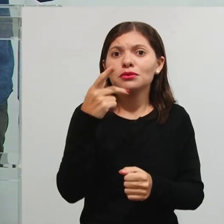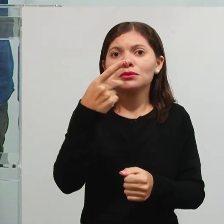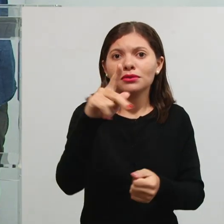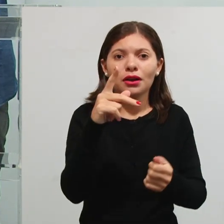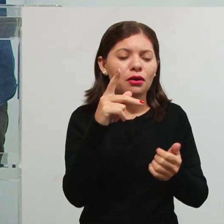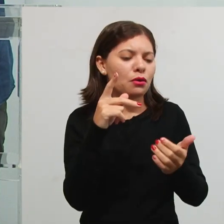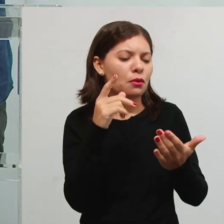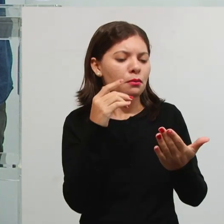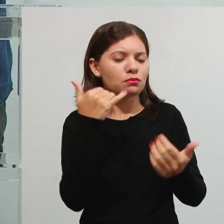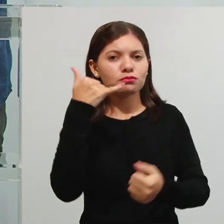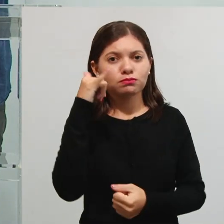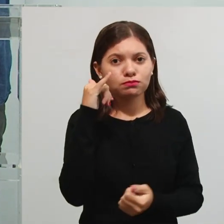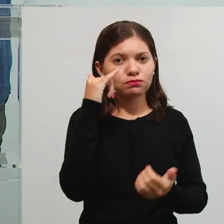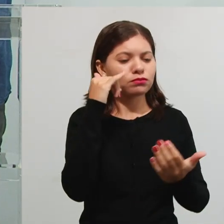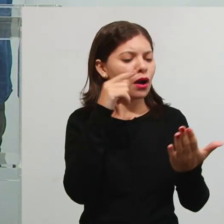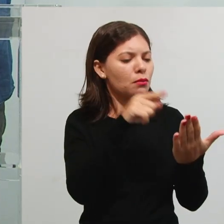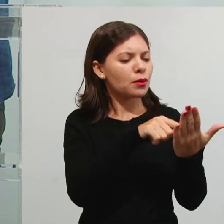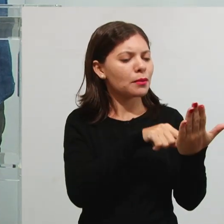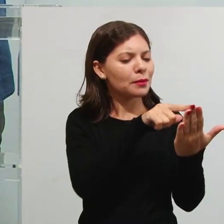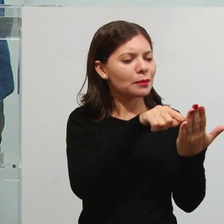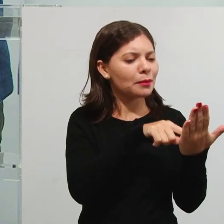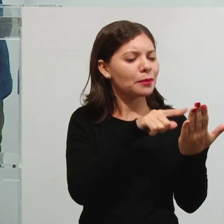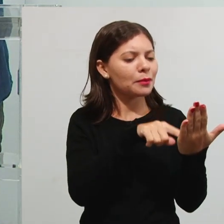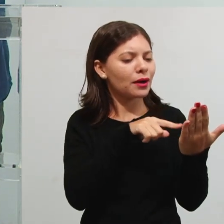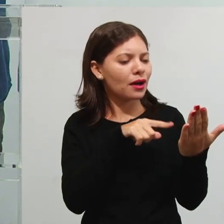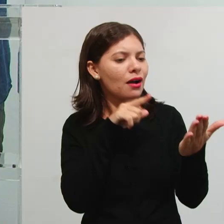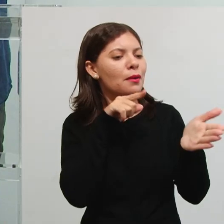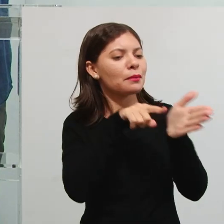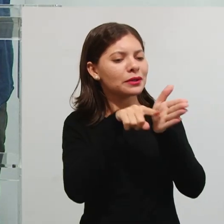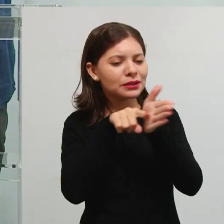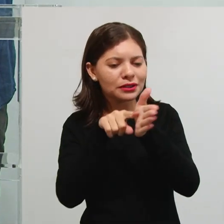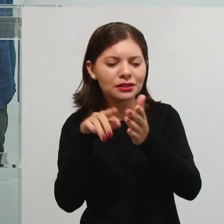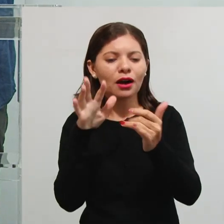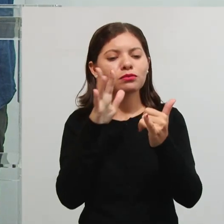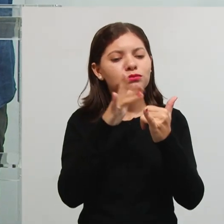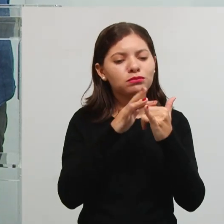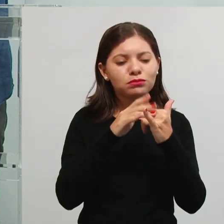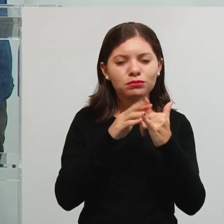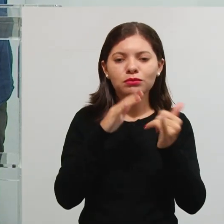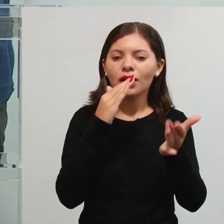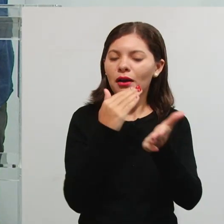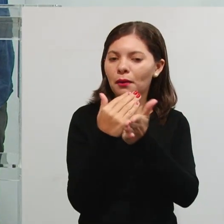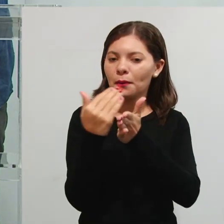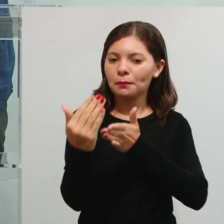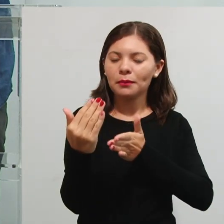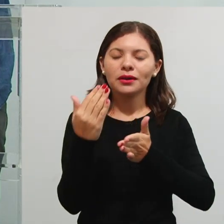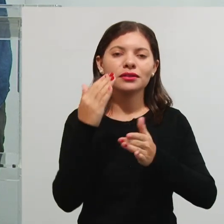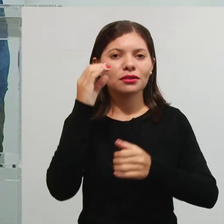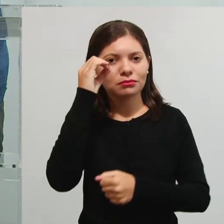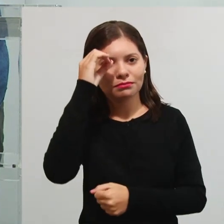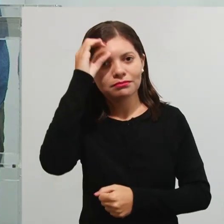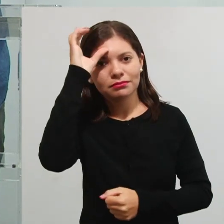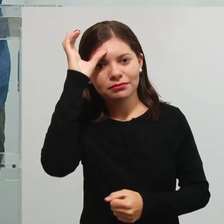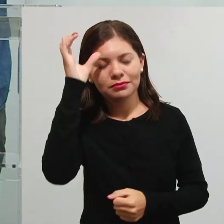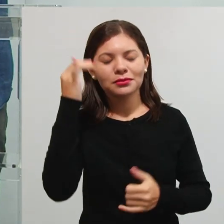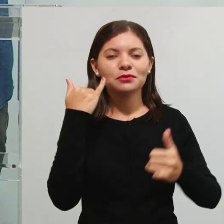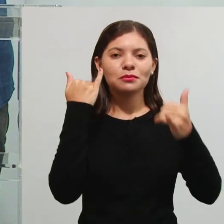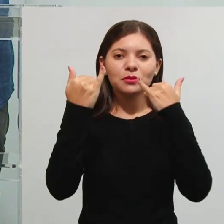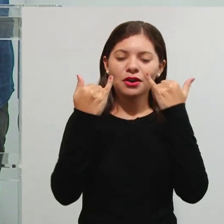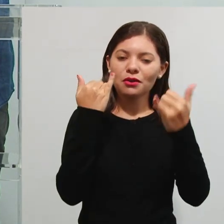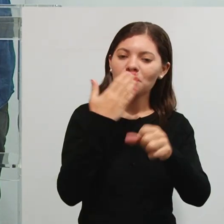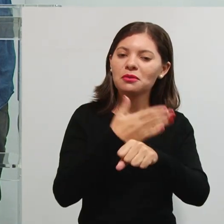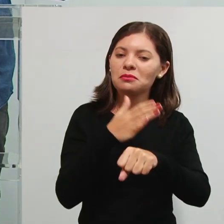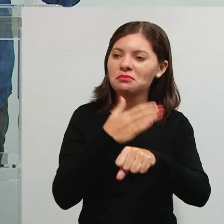você pesquisa algo no YouTube e você rapidamente começa a ter acesso àquele conhecimento, àquela informação, você coloca em prática,